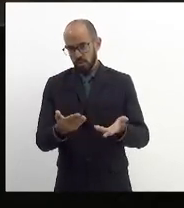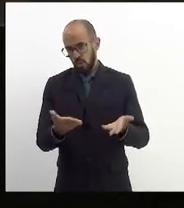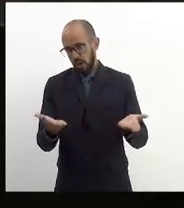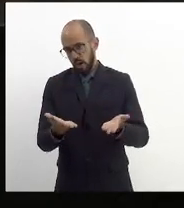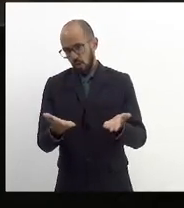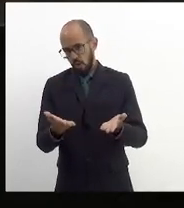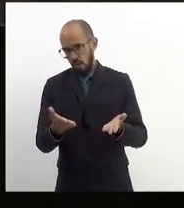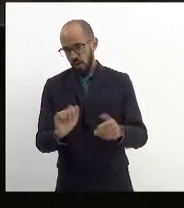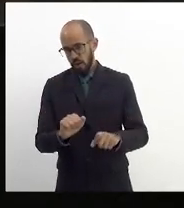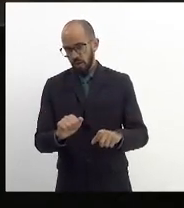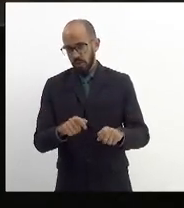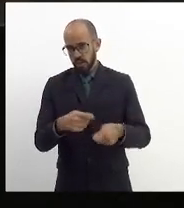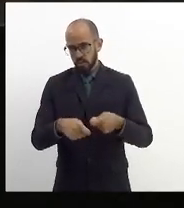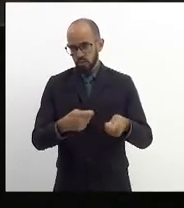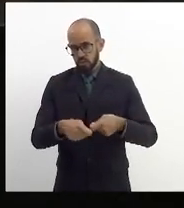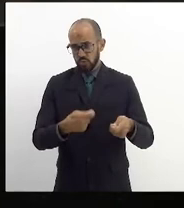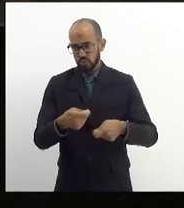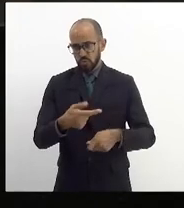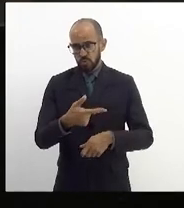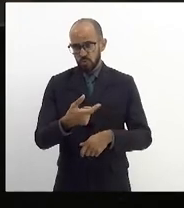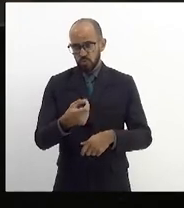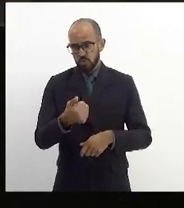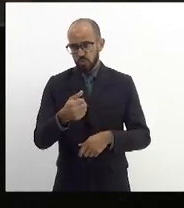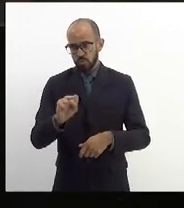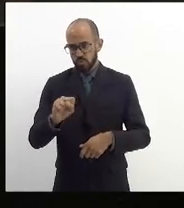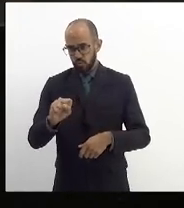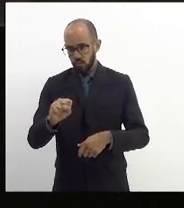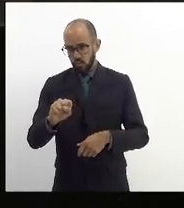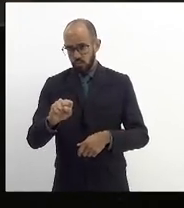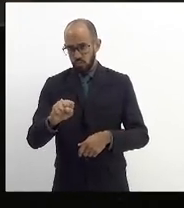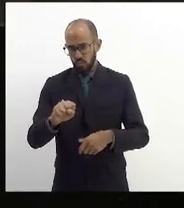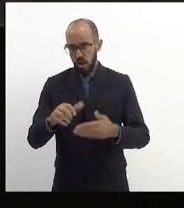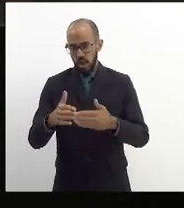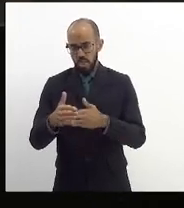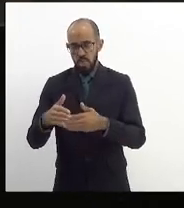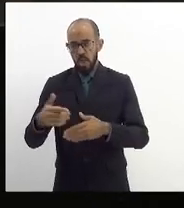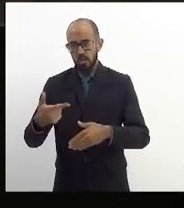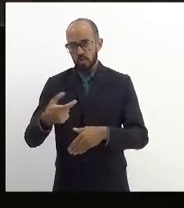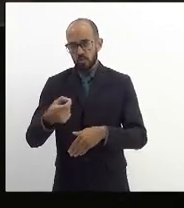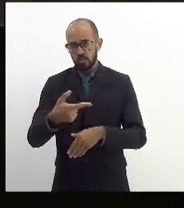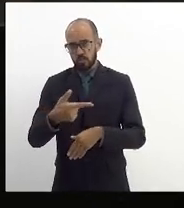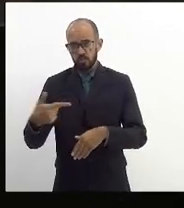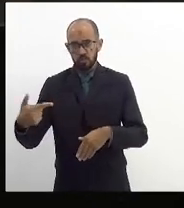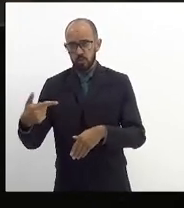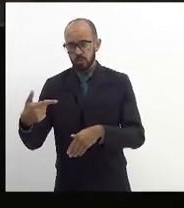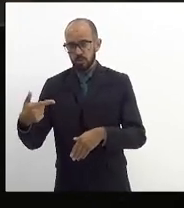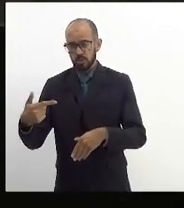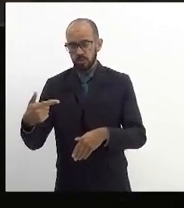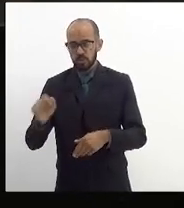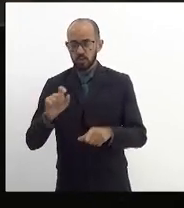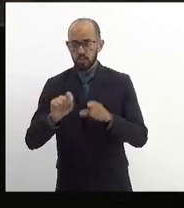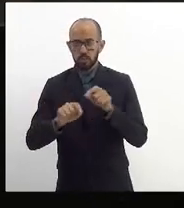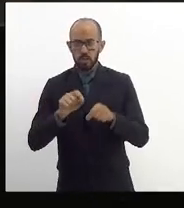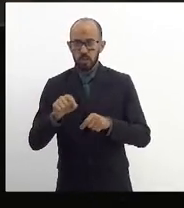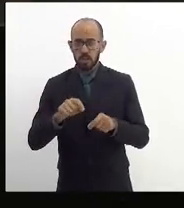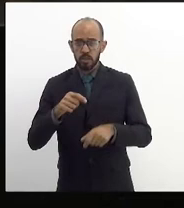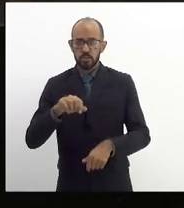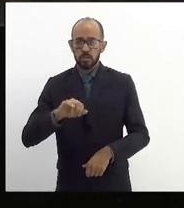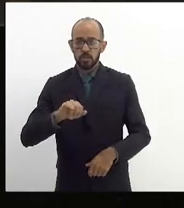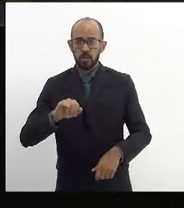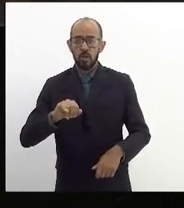gestão de 2018 a de 2019 a2022 nós tivemos a oportunidade